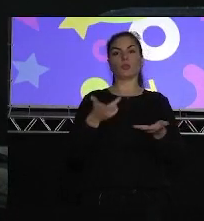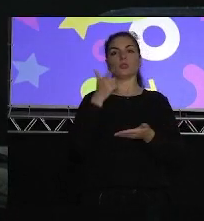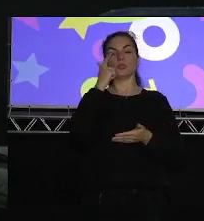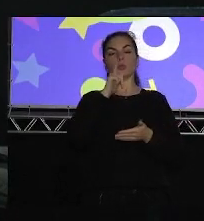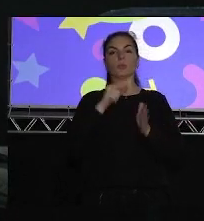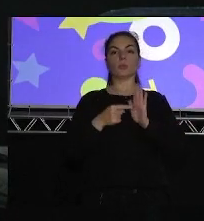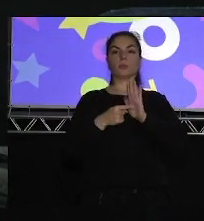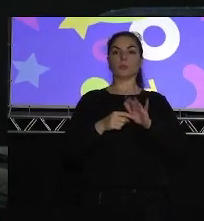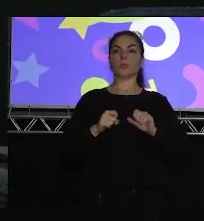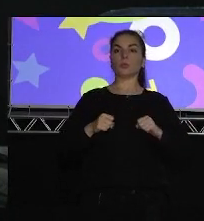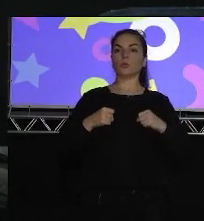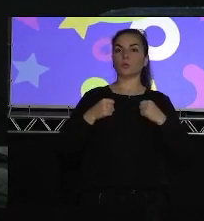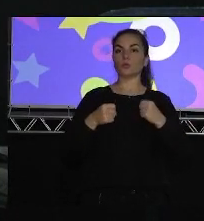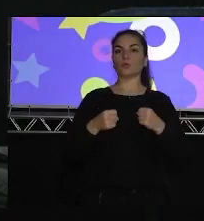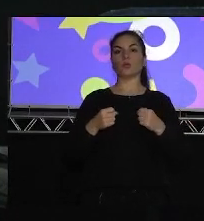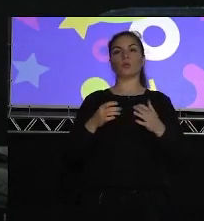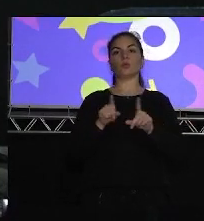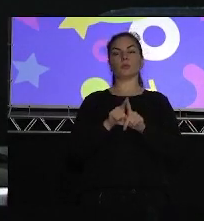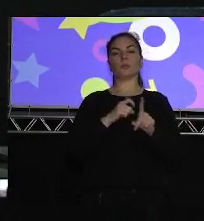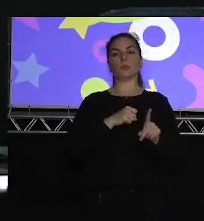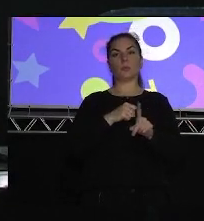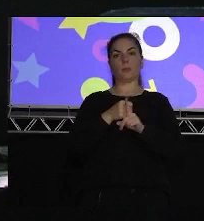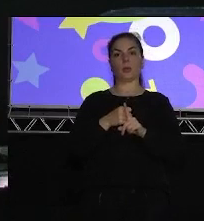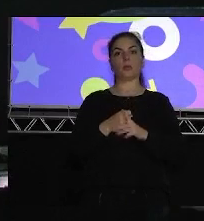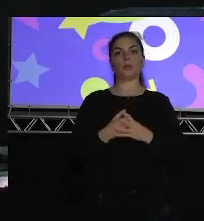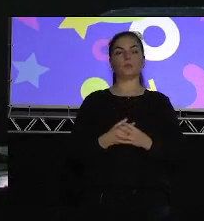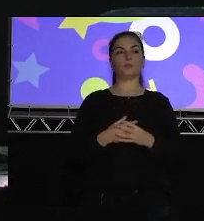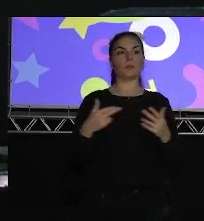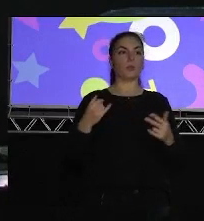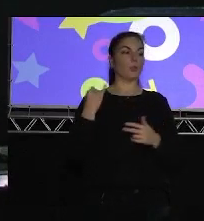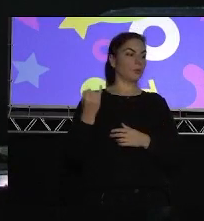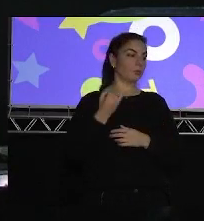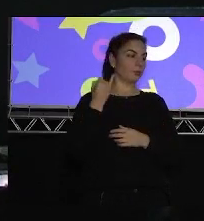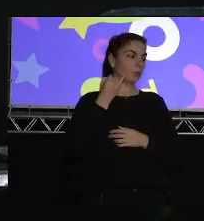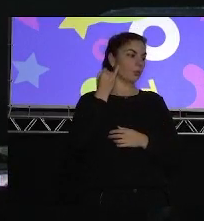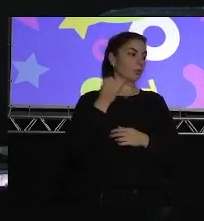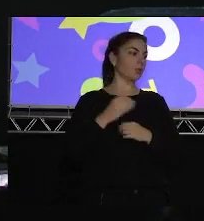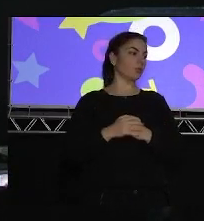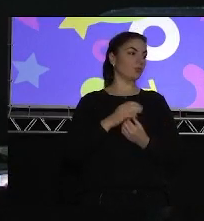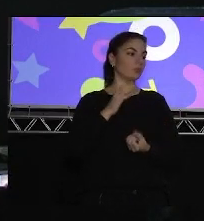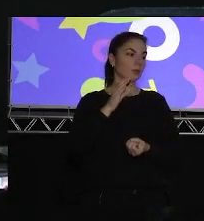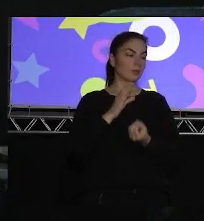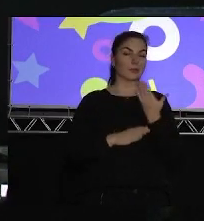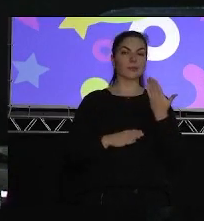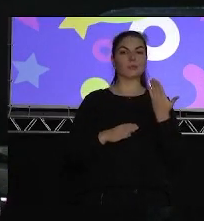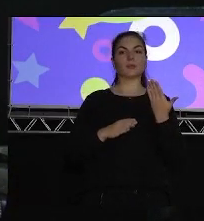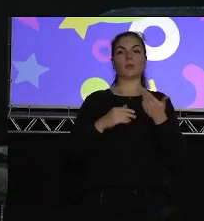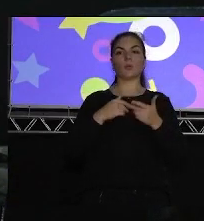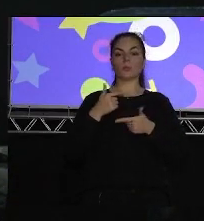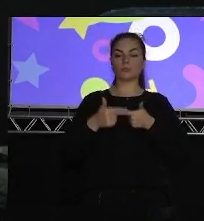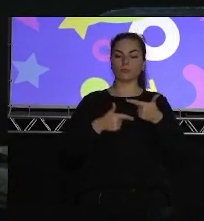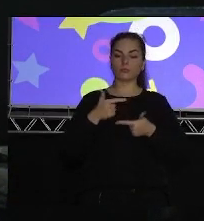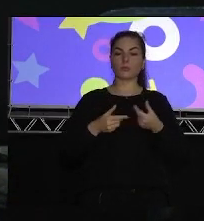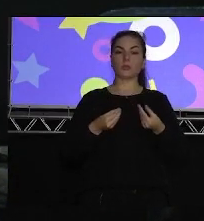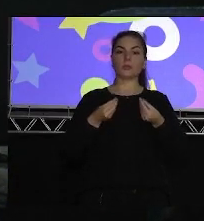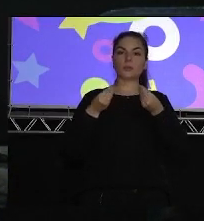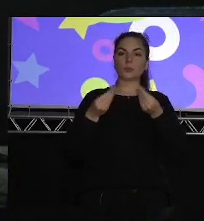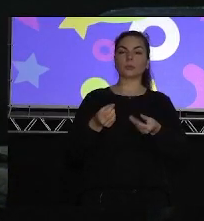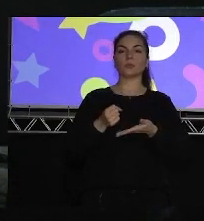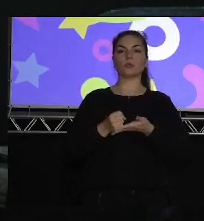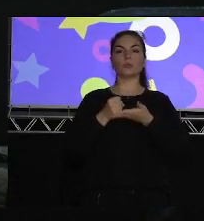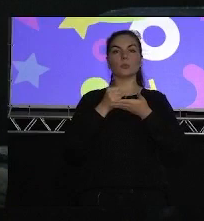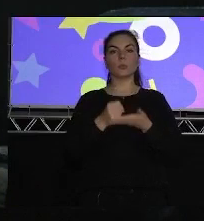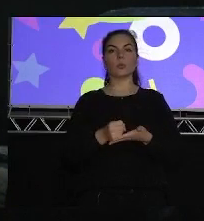esforço, impacto. Uma coisa importante, o tracking, né? Criação, execução, entrega, suporte,